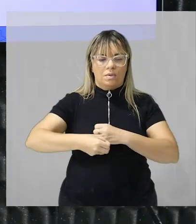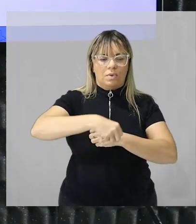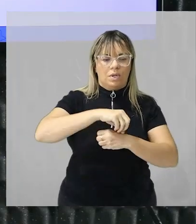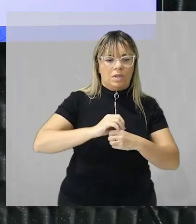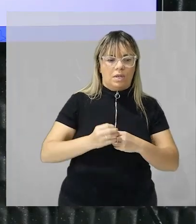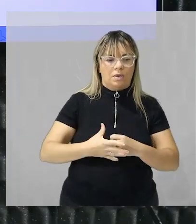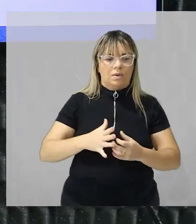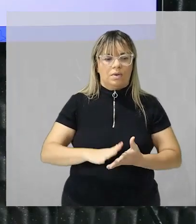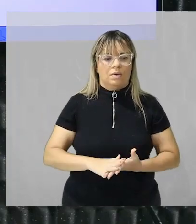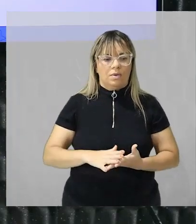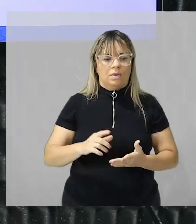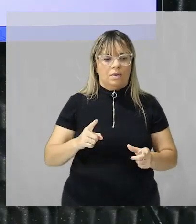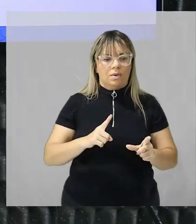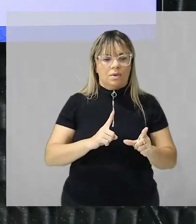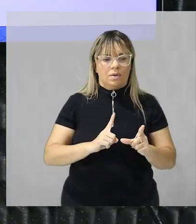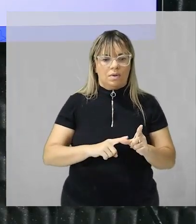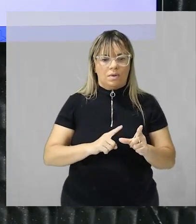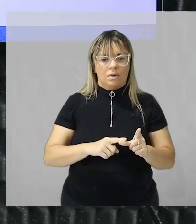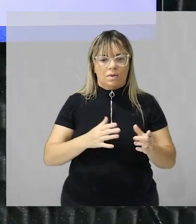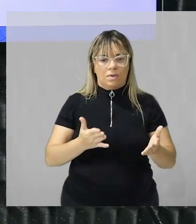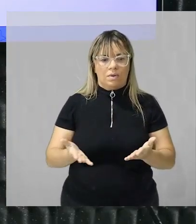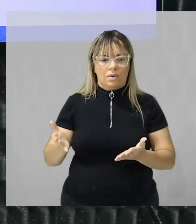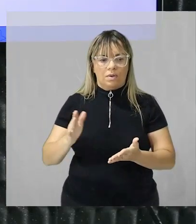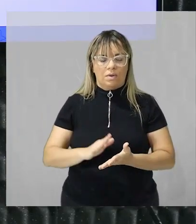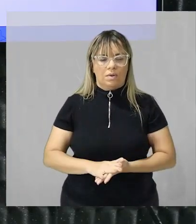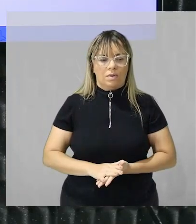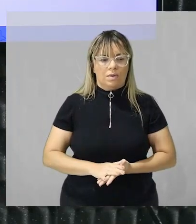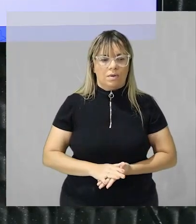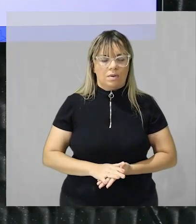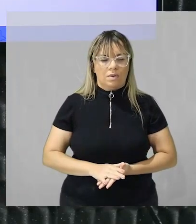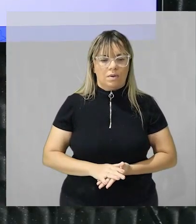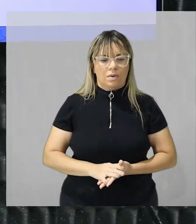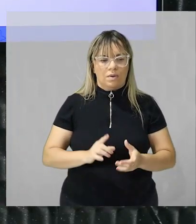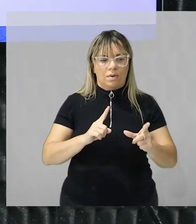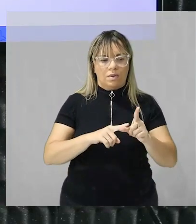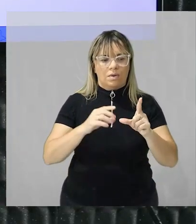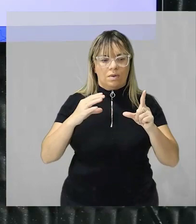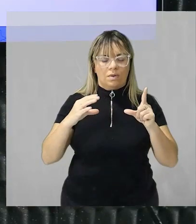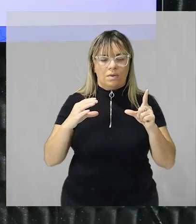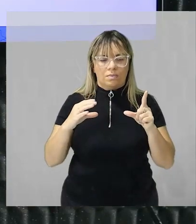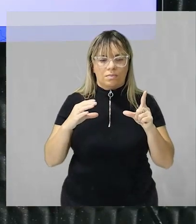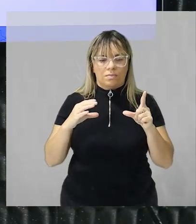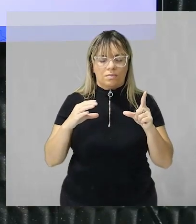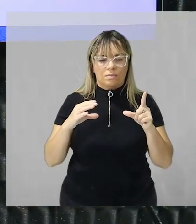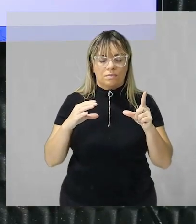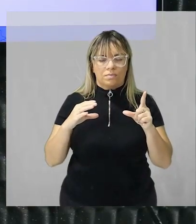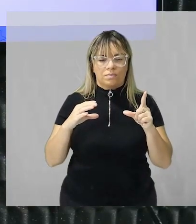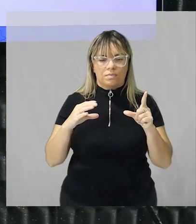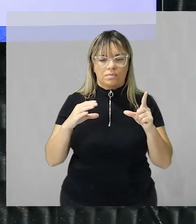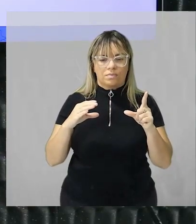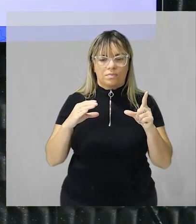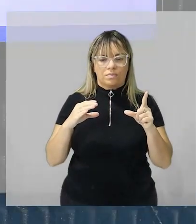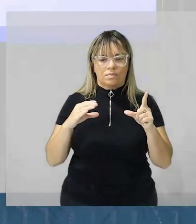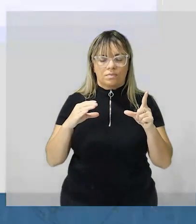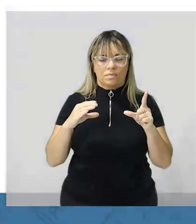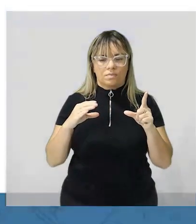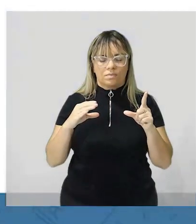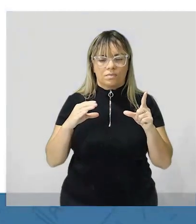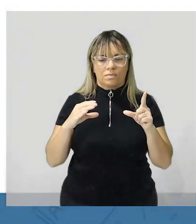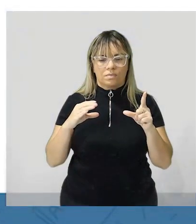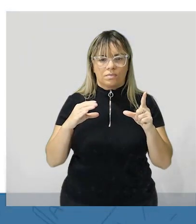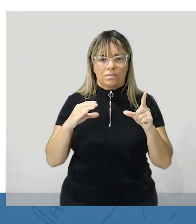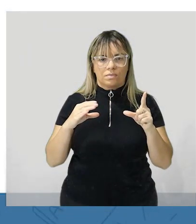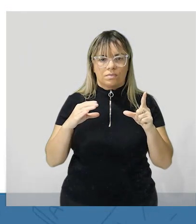moléculas. As endonucleases de restrição, elas promovem a identificação Elas identificam os aminoácidos codificados